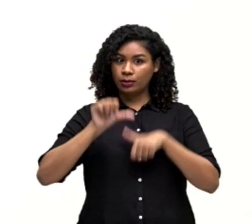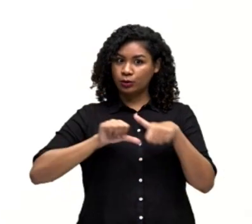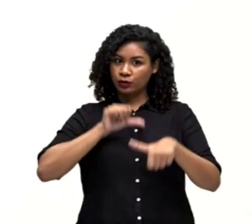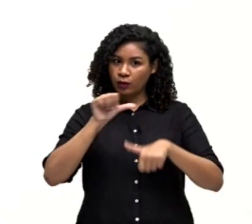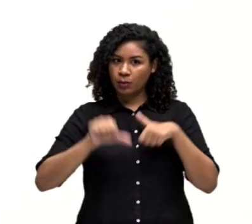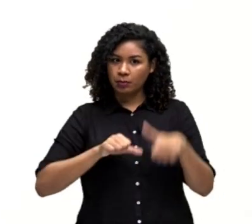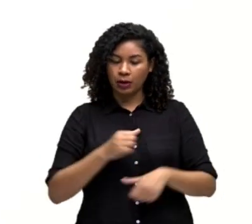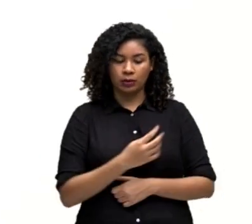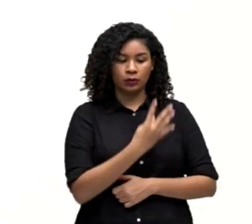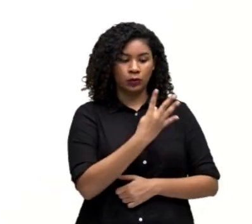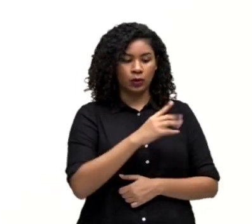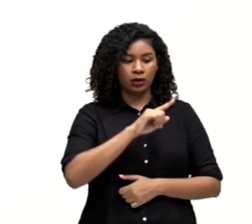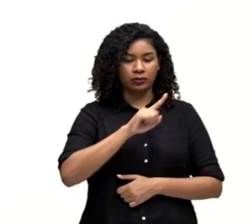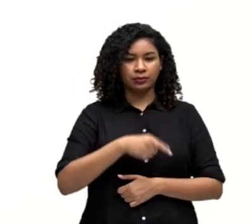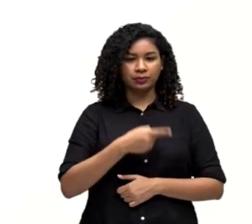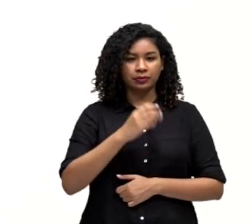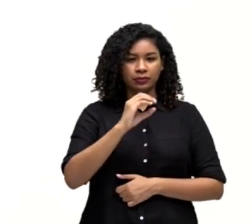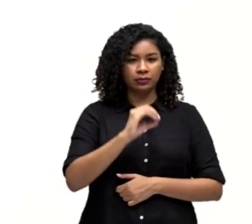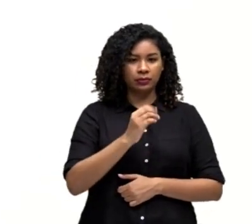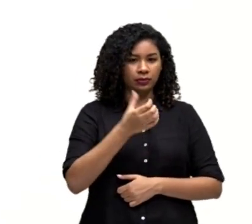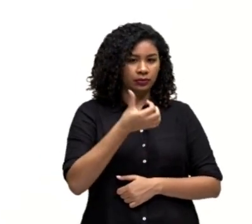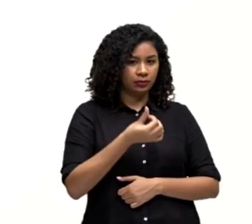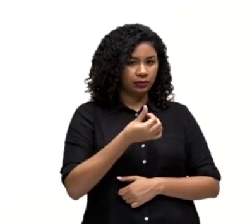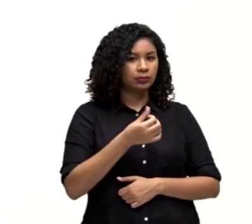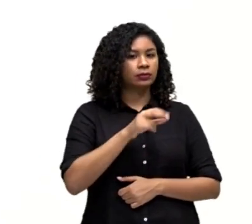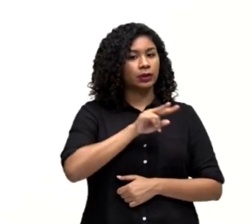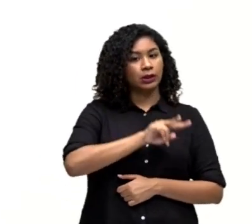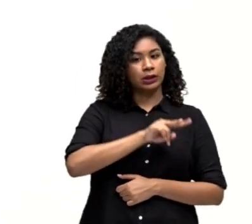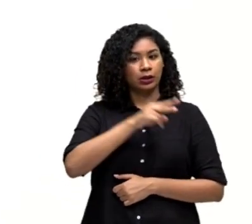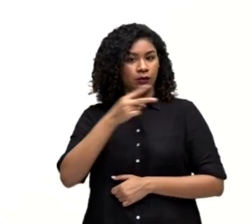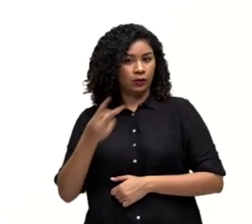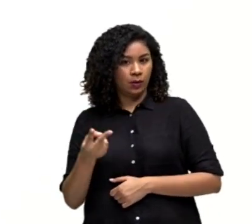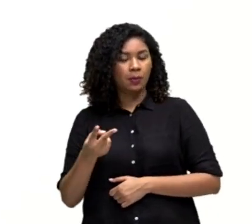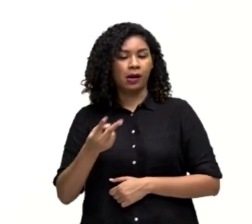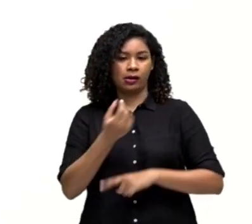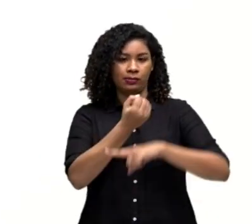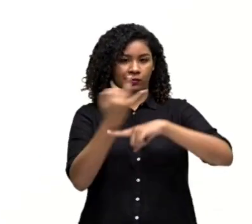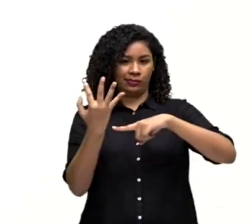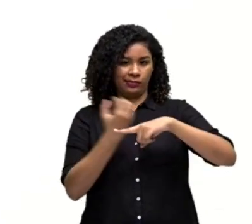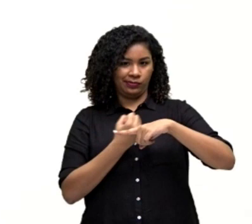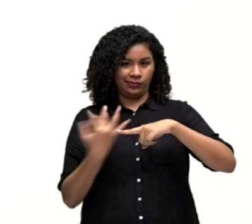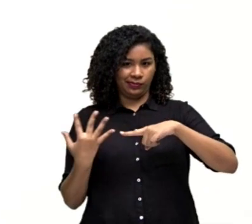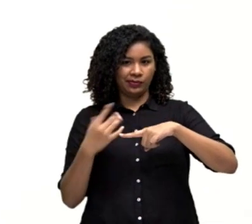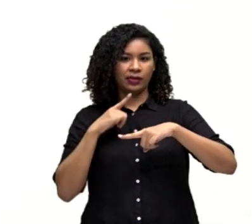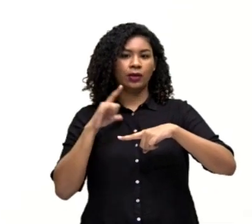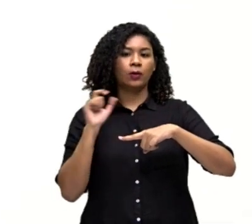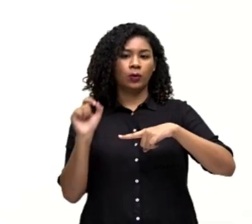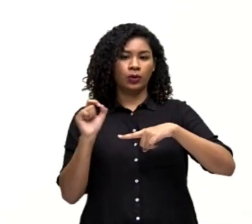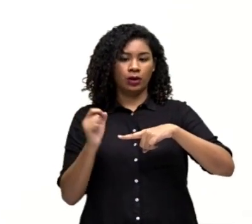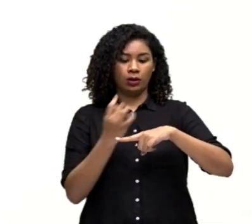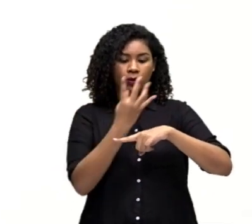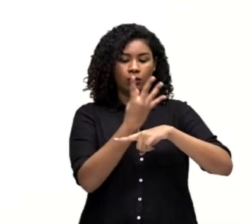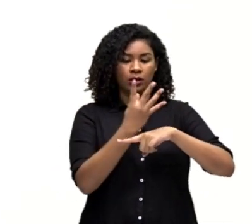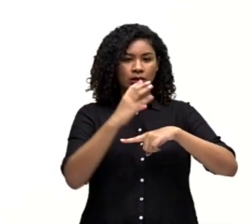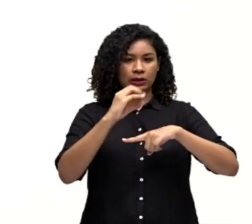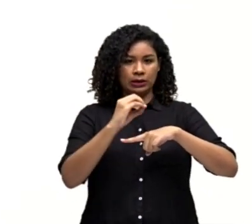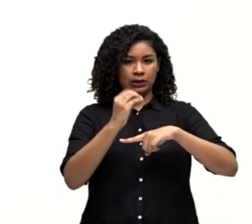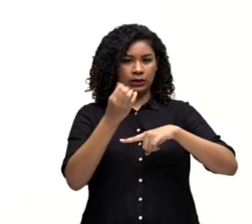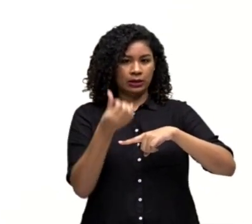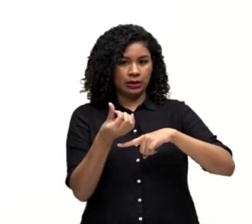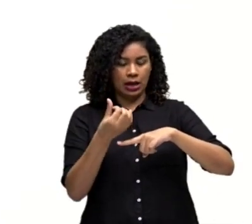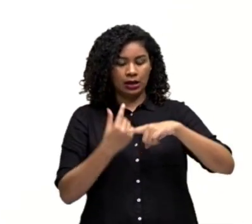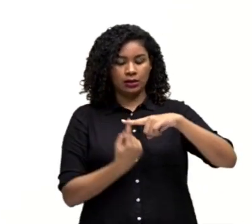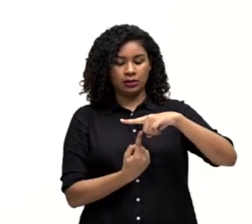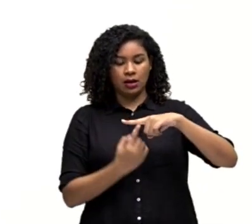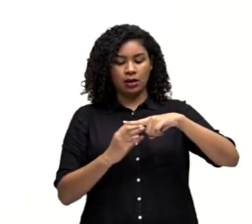número inicial em parte decimal, a gente vai ter 406 sobre 100.